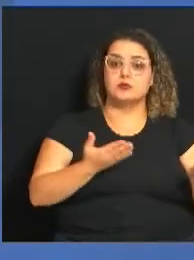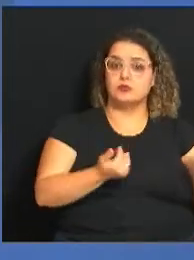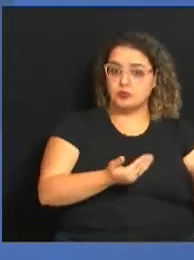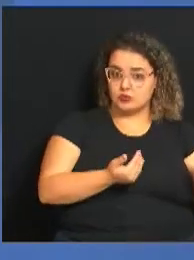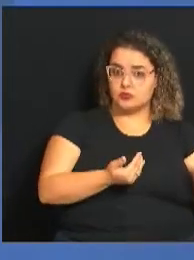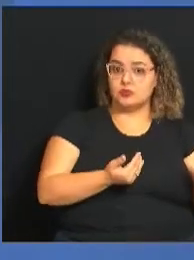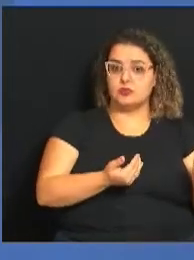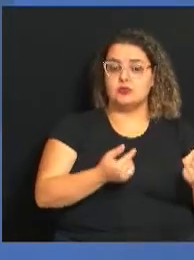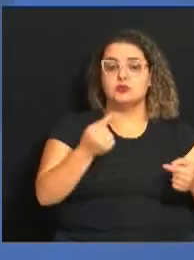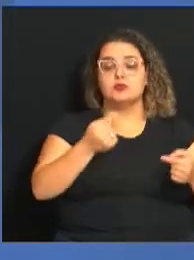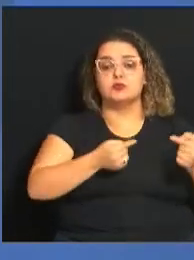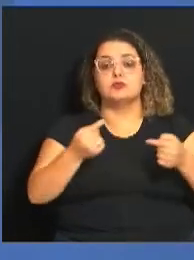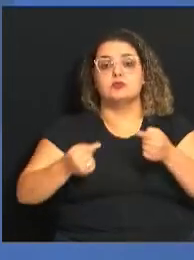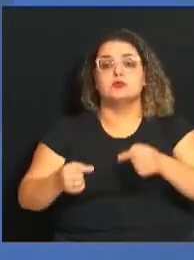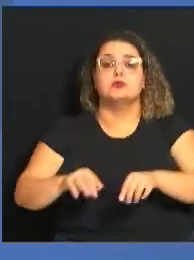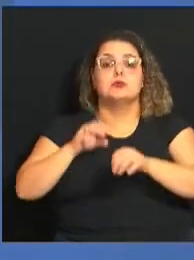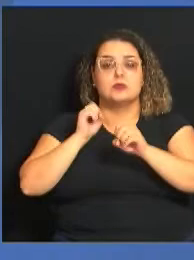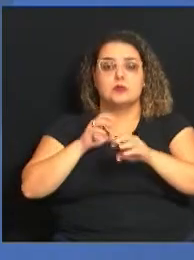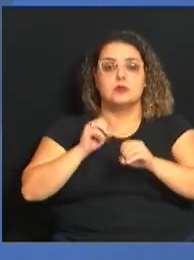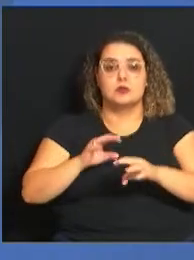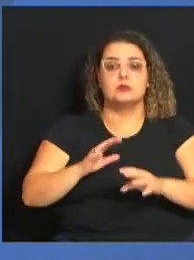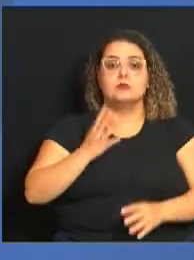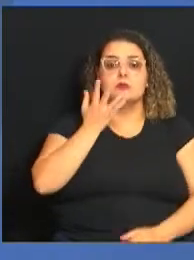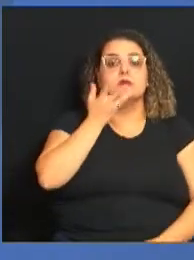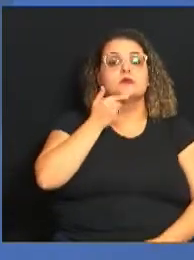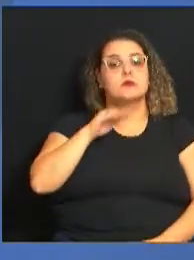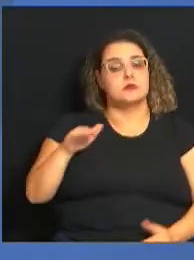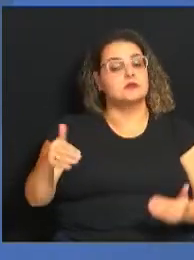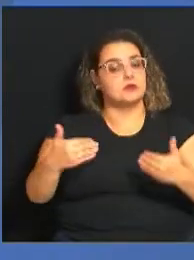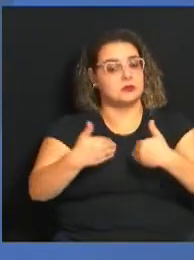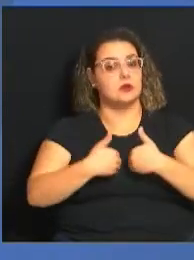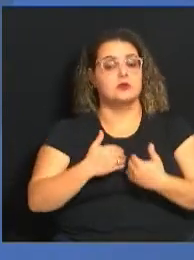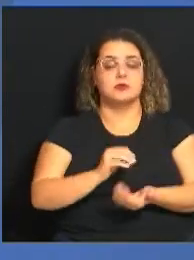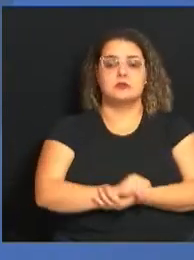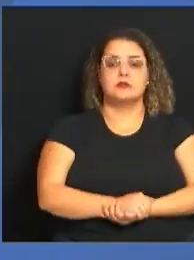que discutiu educação para as crianças autistas.